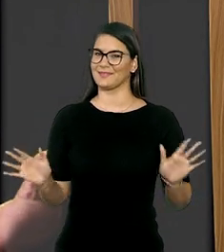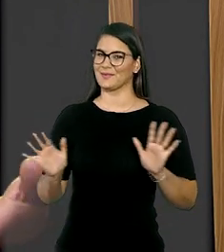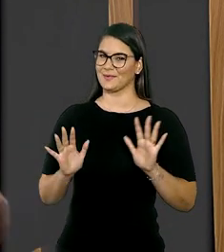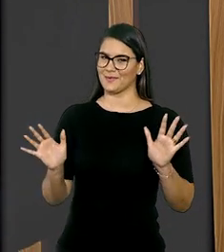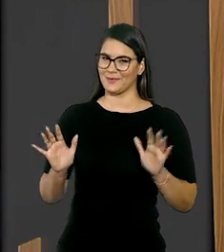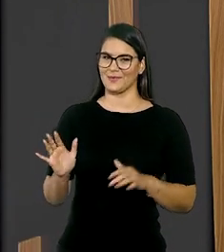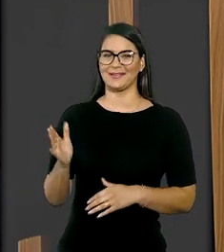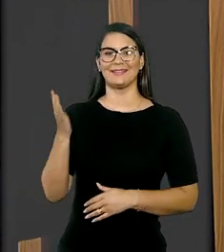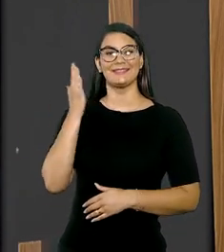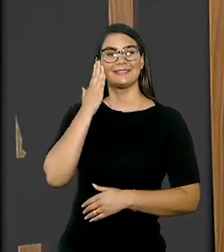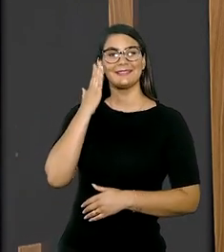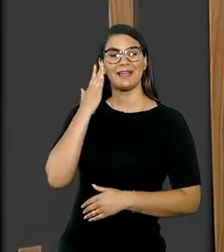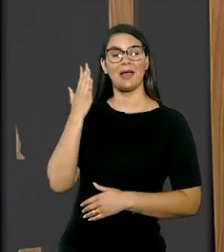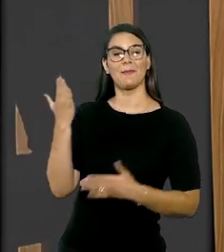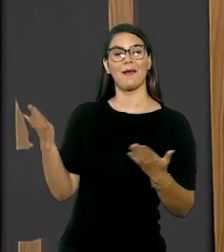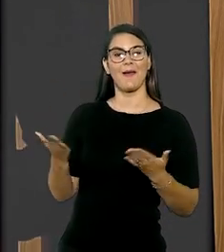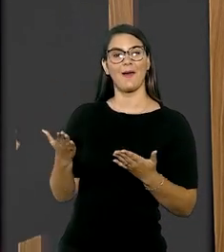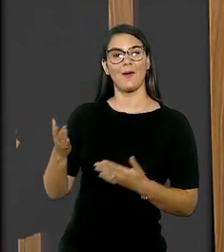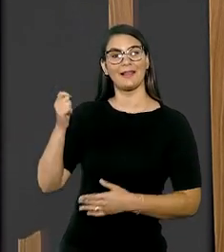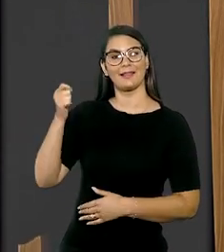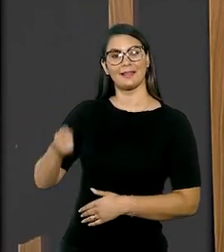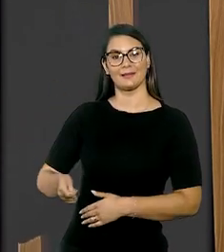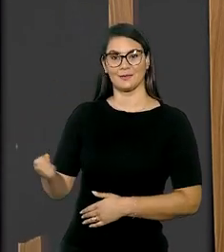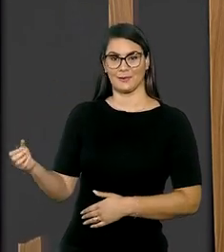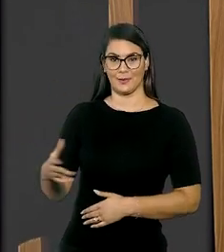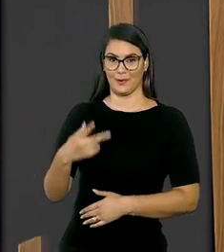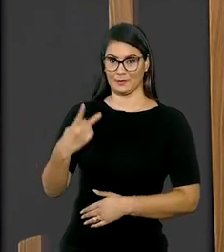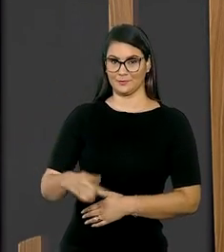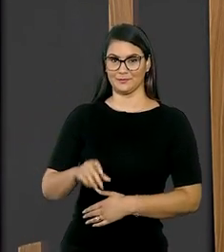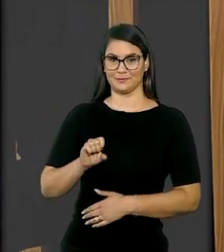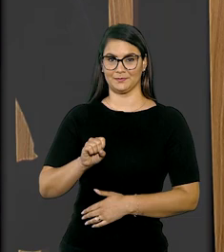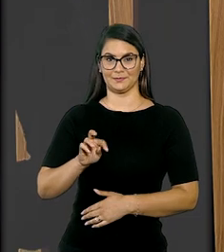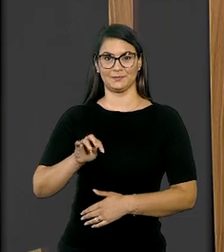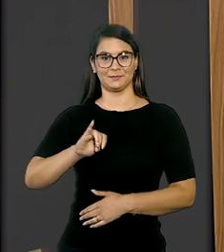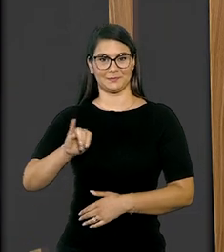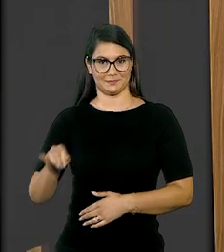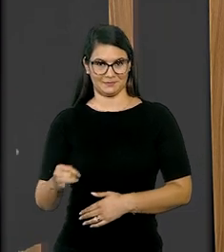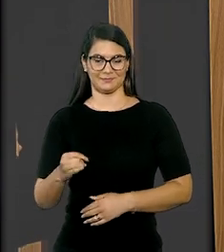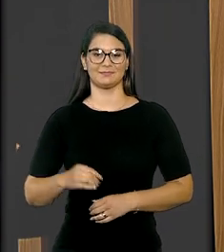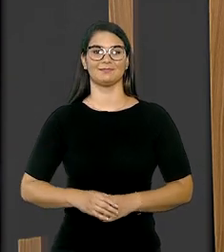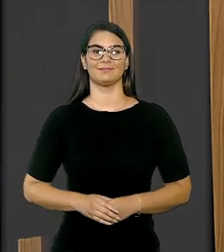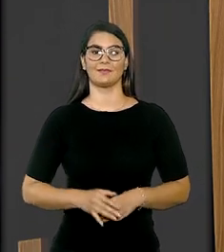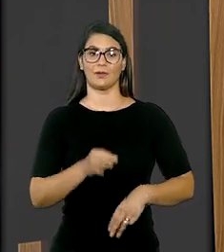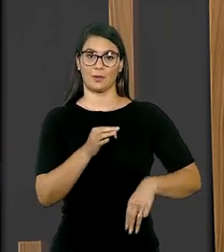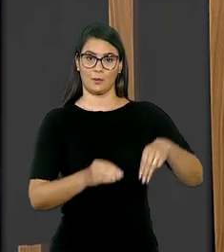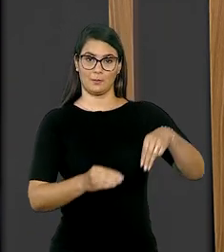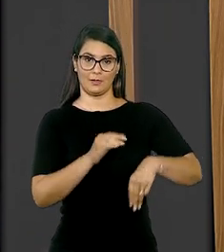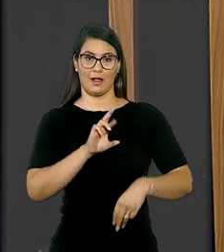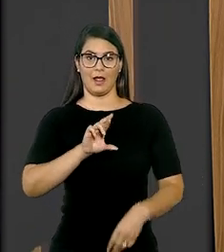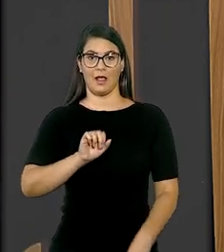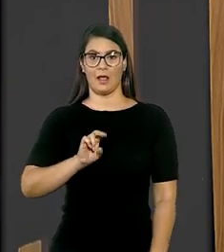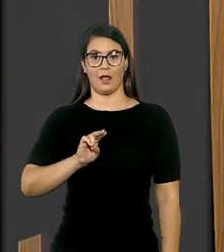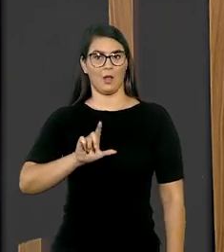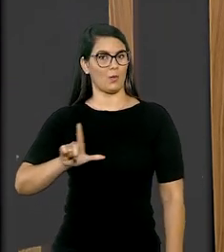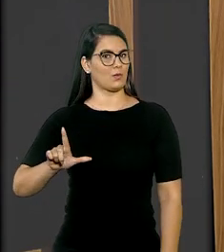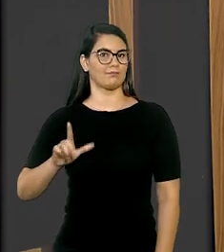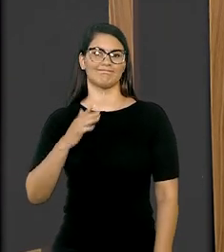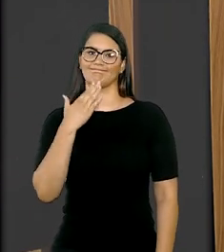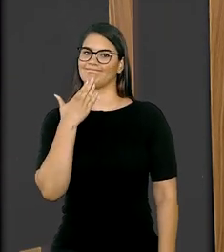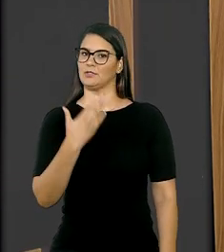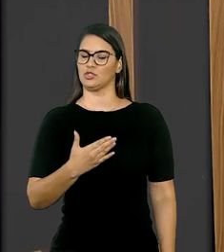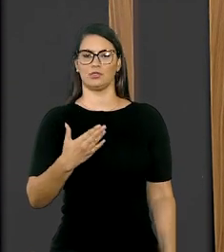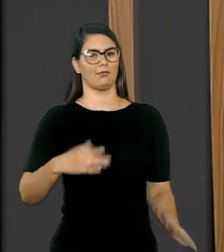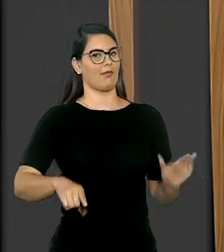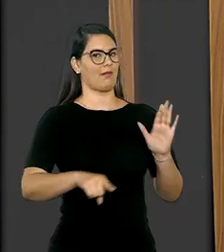Olá, conheça algumas das mais recentes decisões do STJ. O ministro Raul Araújo negou o pedido